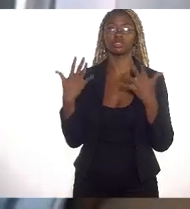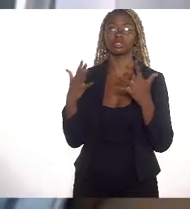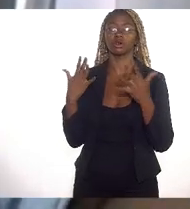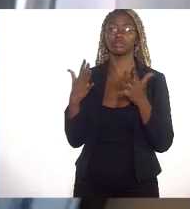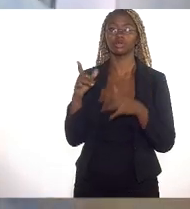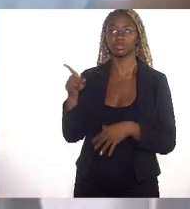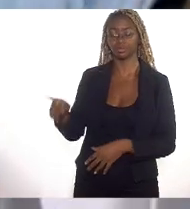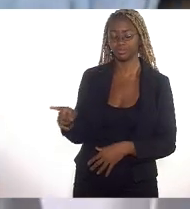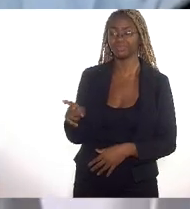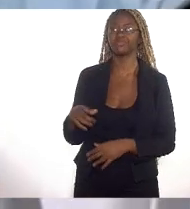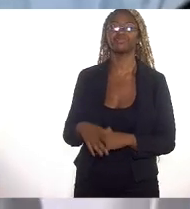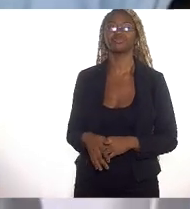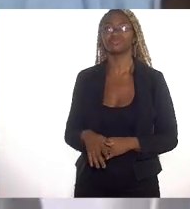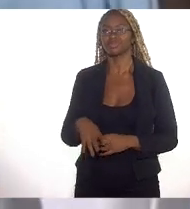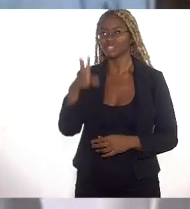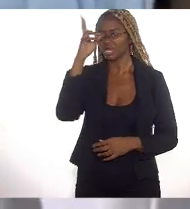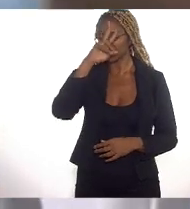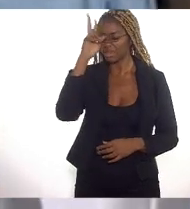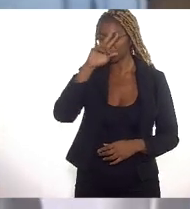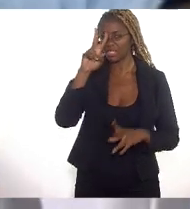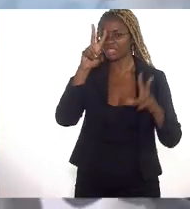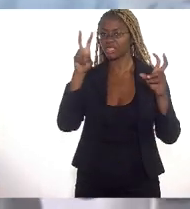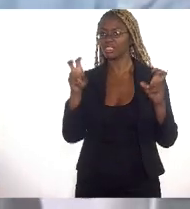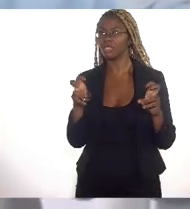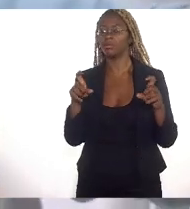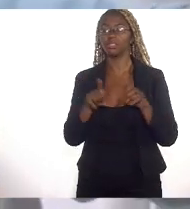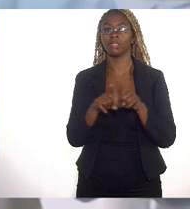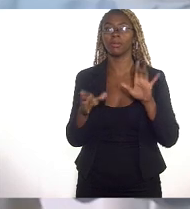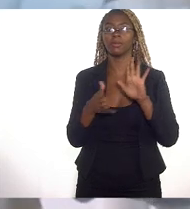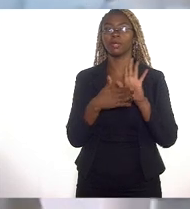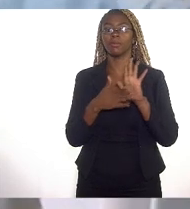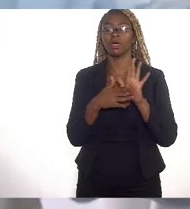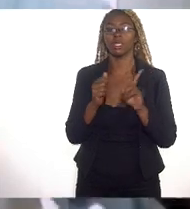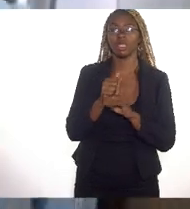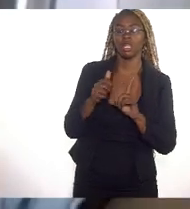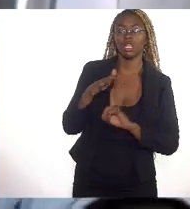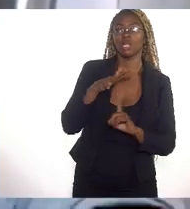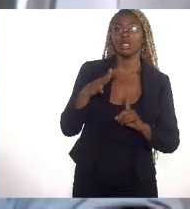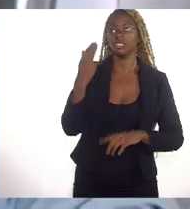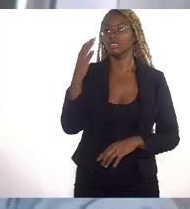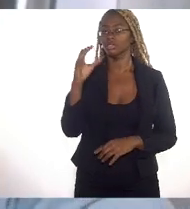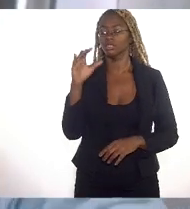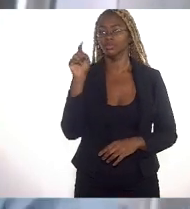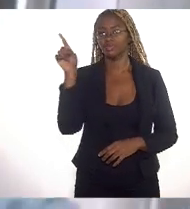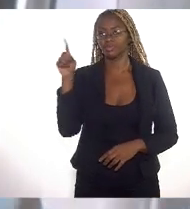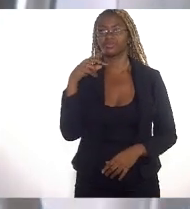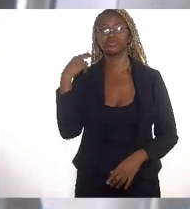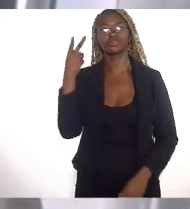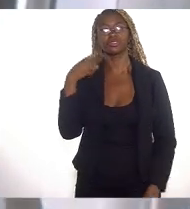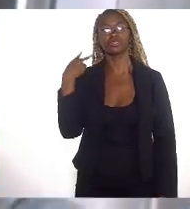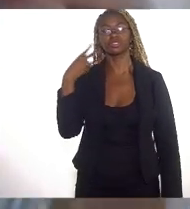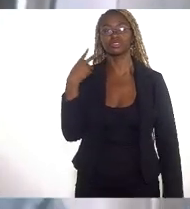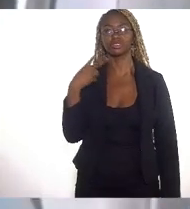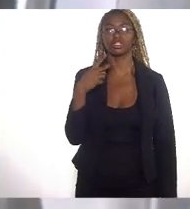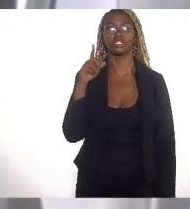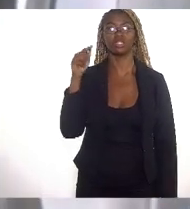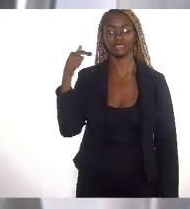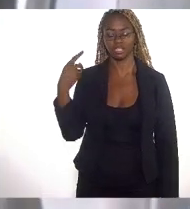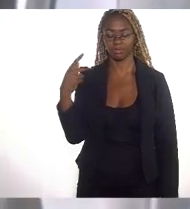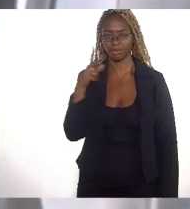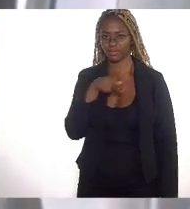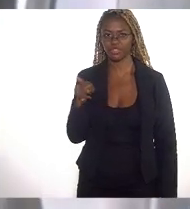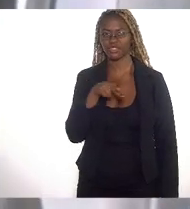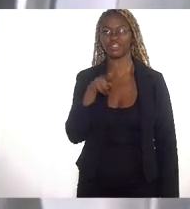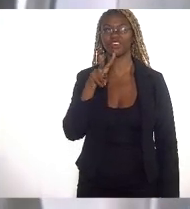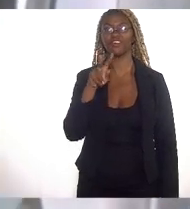a iniciativa de recuperar esse tema e propô-lo novamente à sociedade de Niterói por parte da vereadora Valquíria Niterói, professora Valquíria,